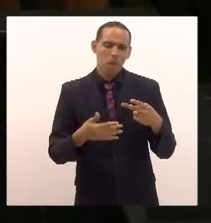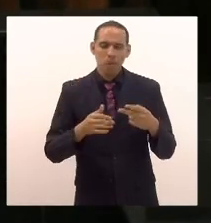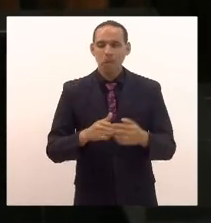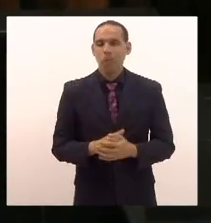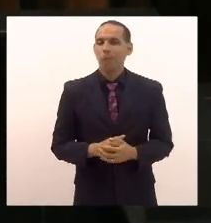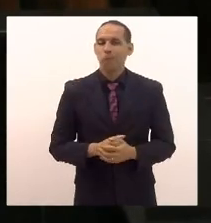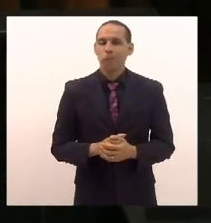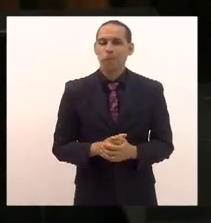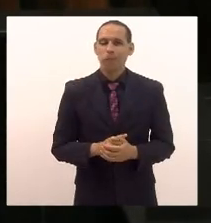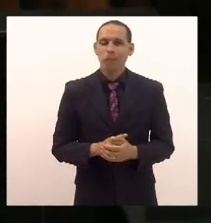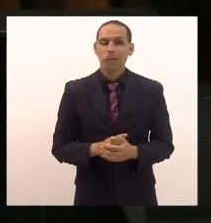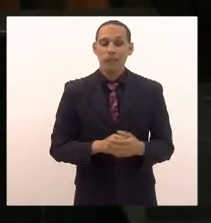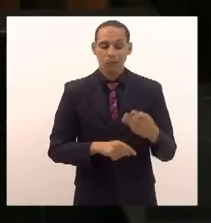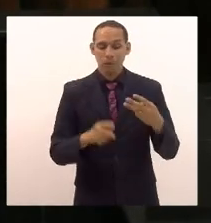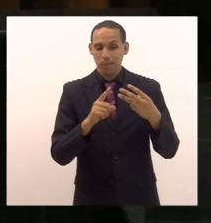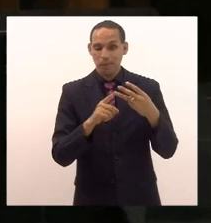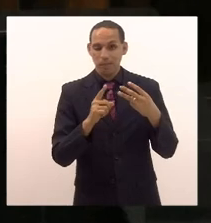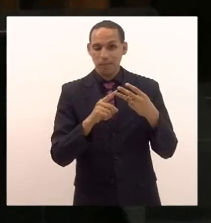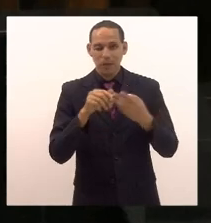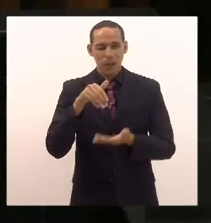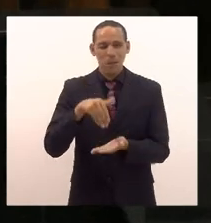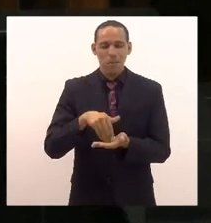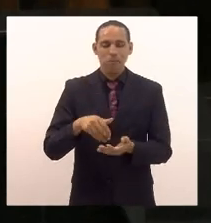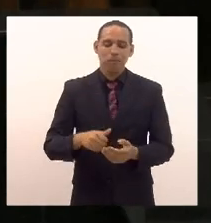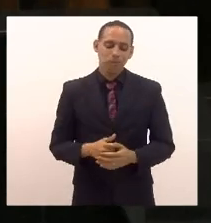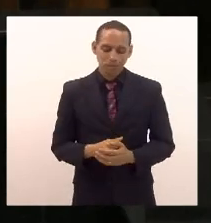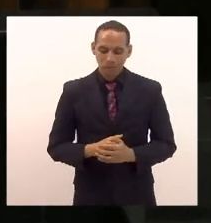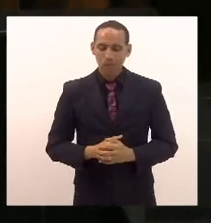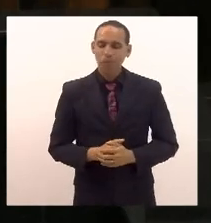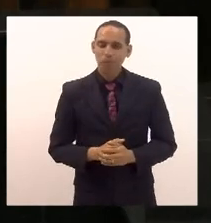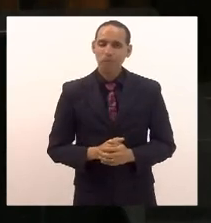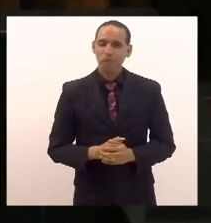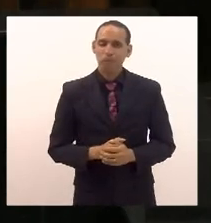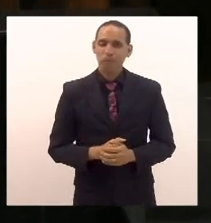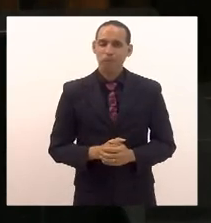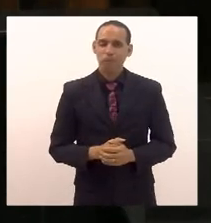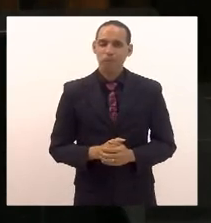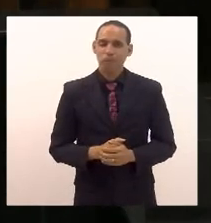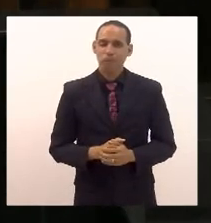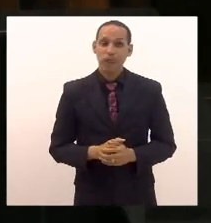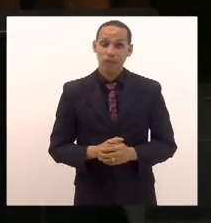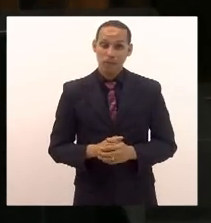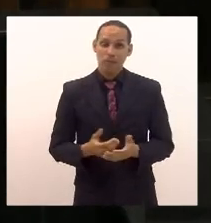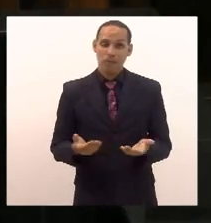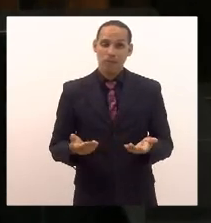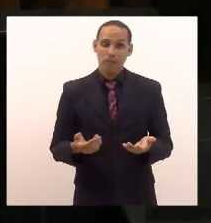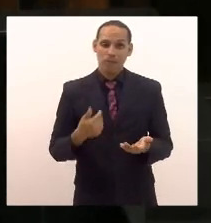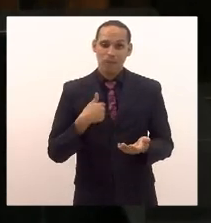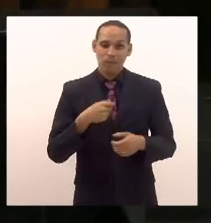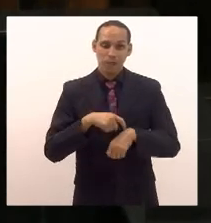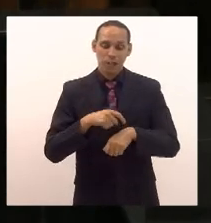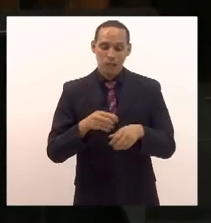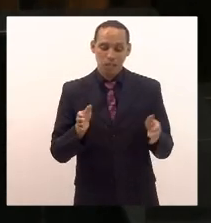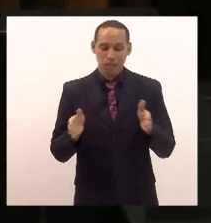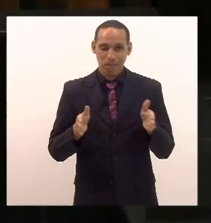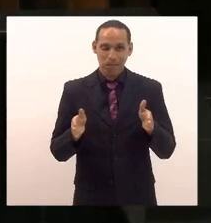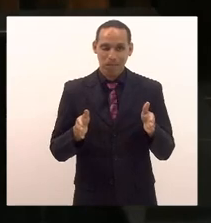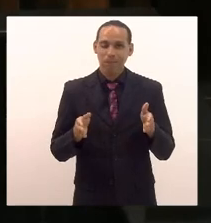fazer EA terceira e última senhora Presidente dentro do meu prazo